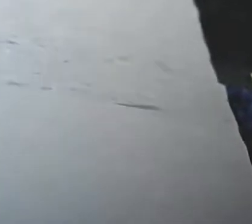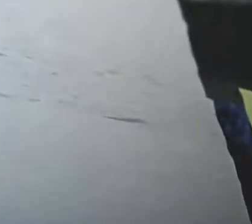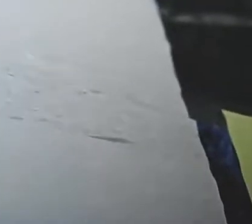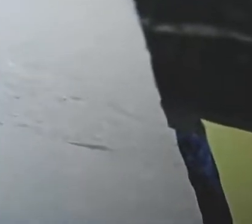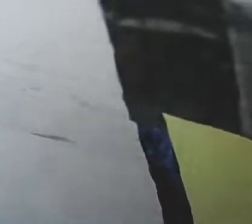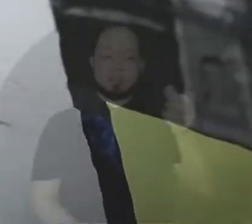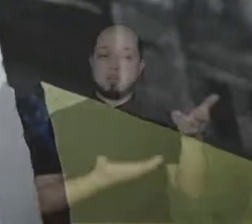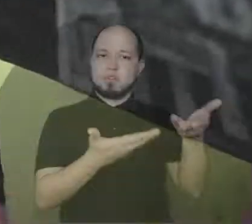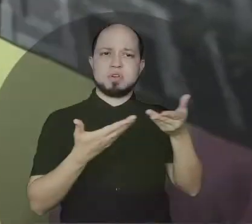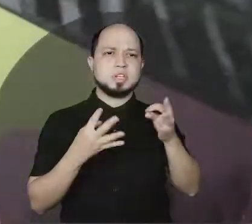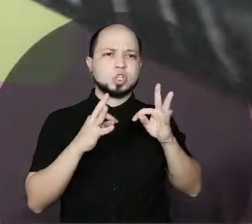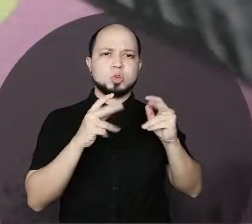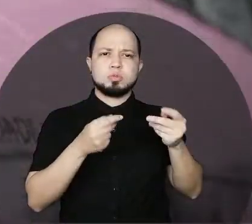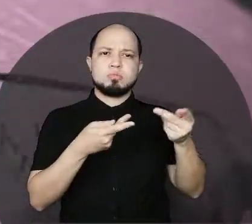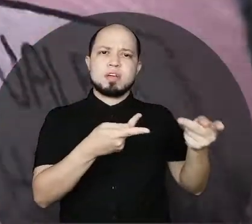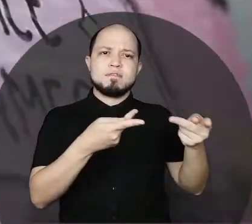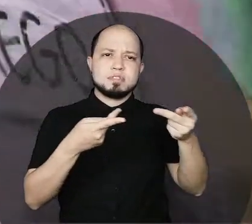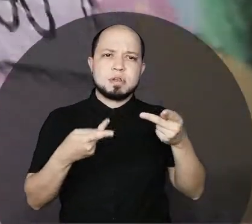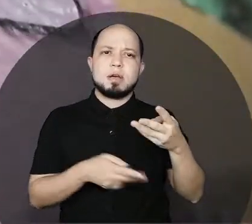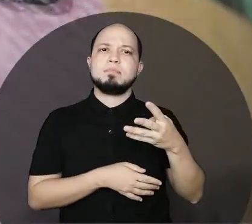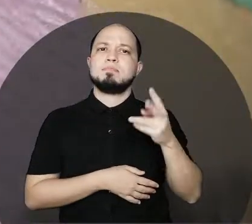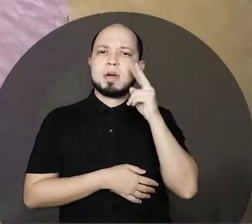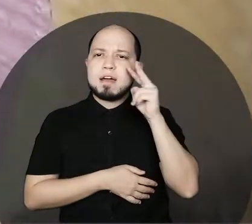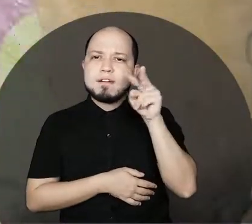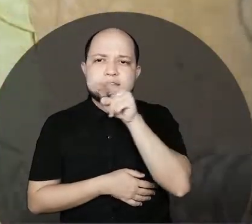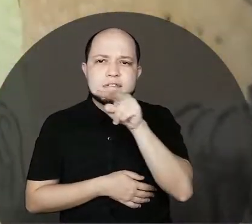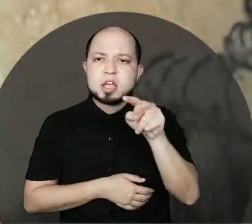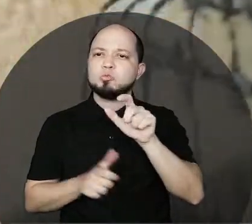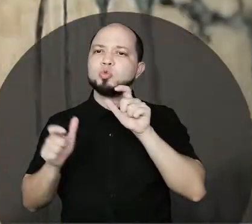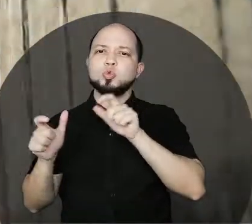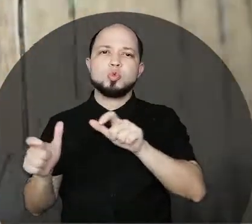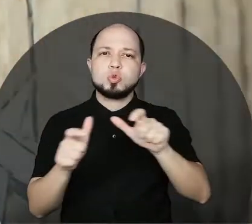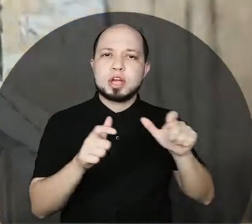Convidamos a todos que puderem dar uma conferida, tanto nos locais